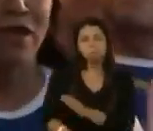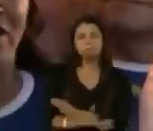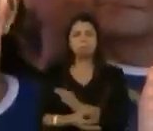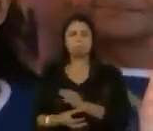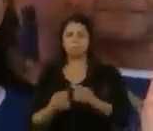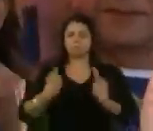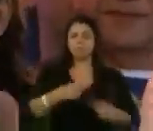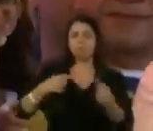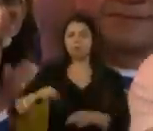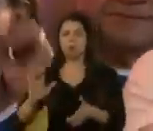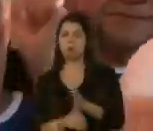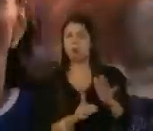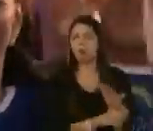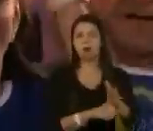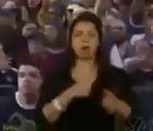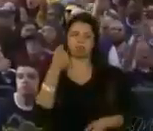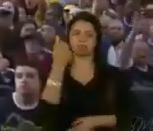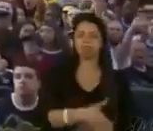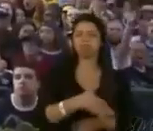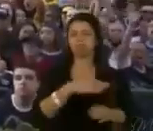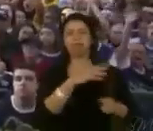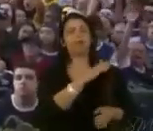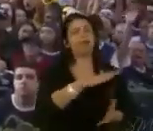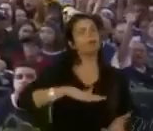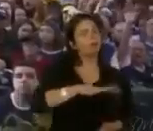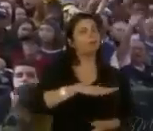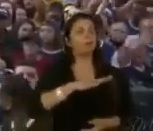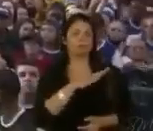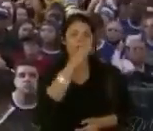que vai fraudar o povo brasileiro.